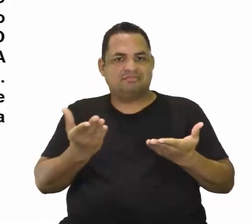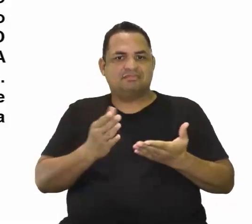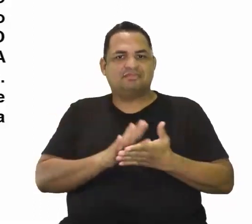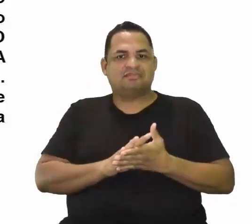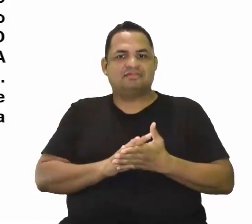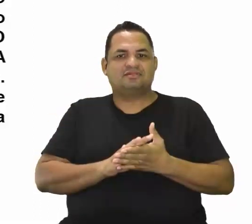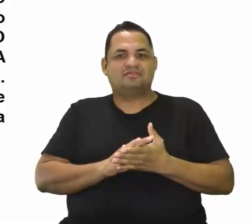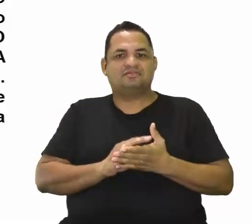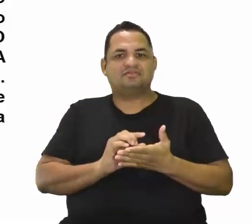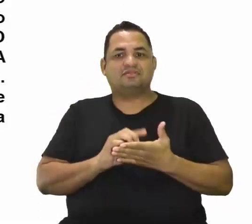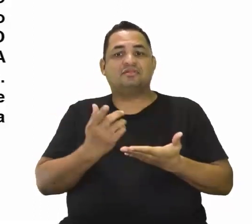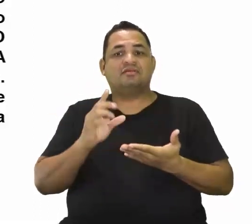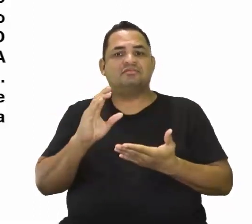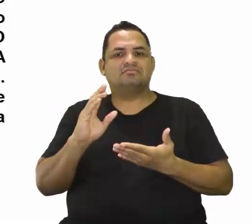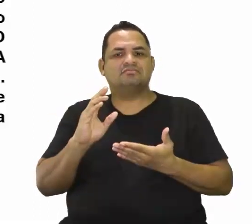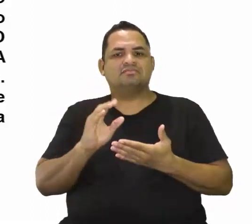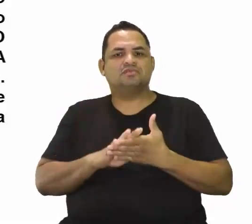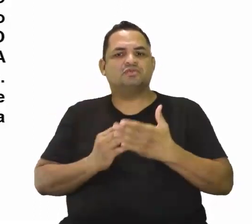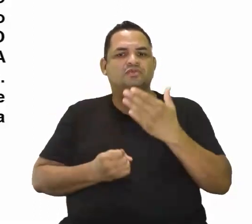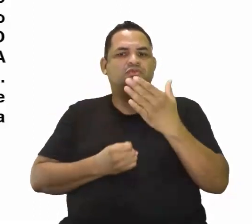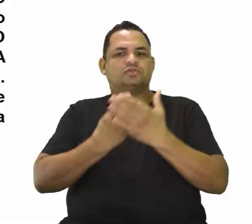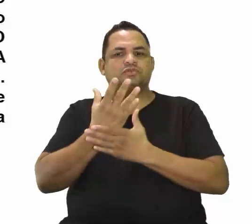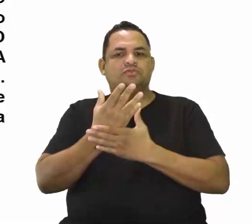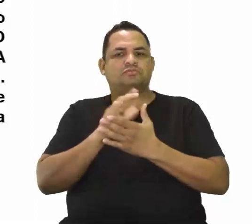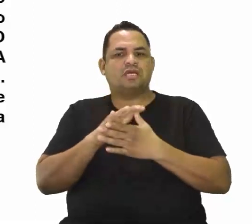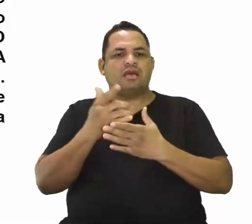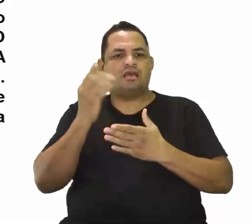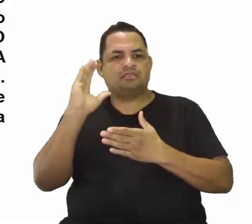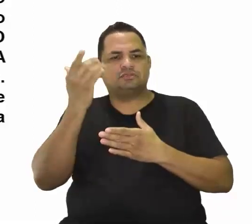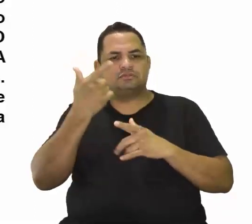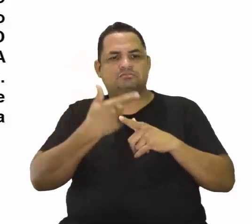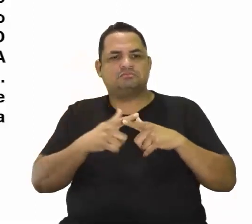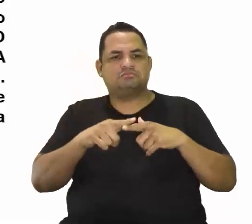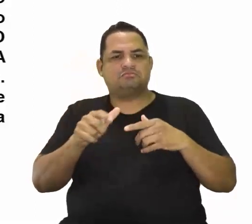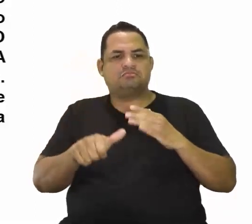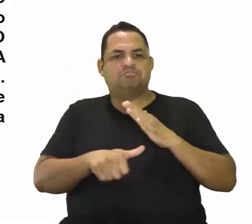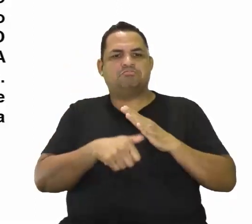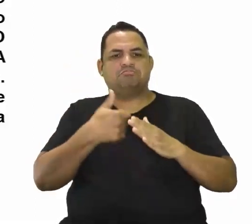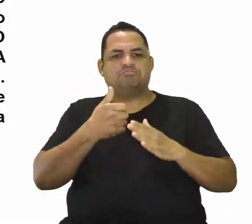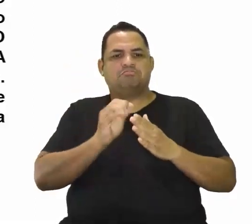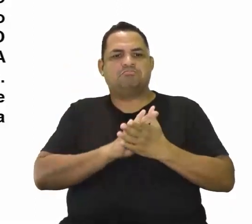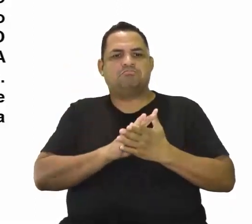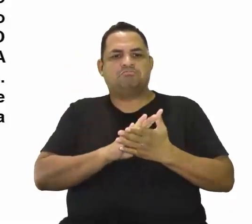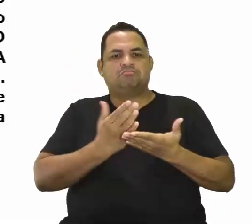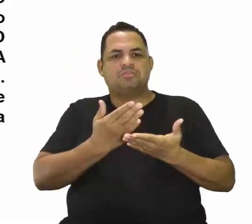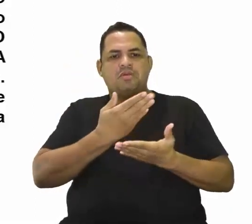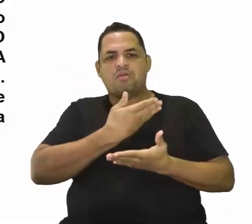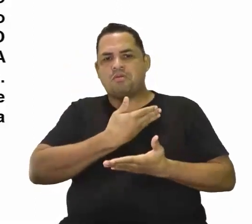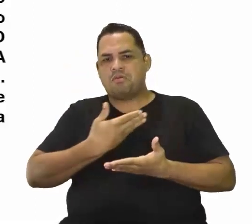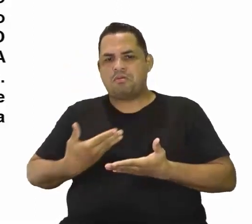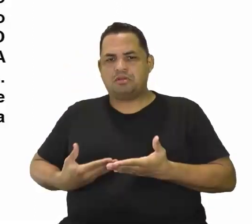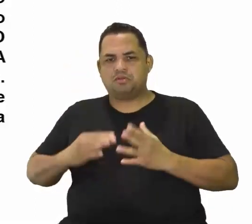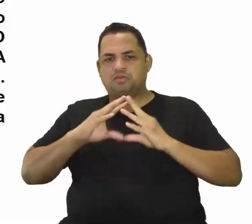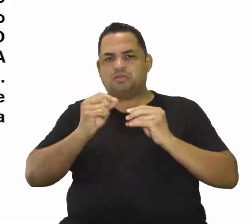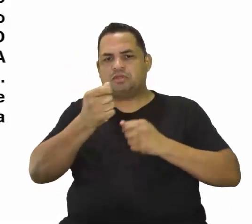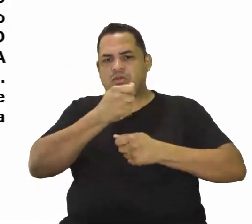irrevogável, 2 soluções apareceram. A primeira seria estatizar toda a economia da